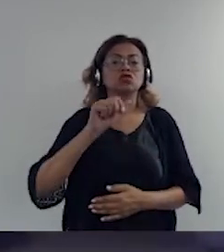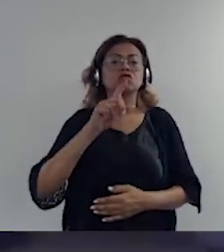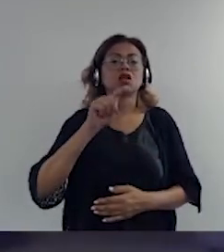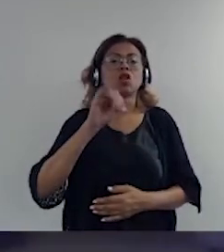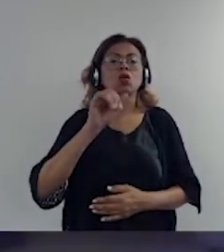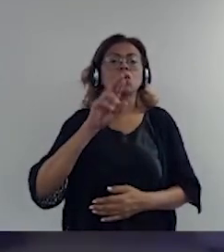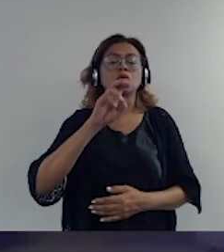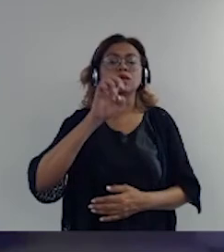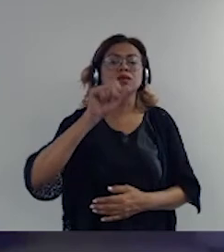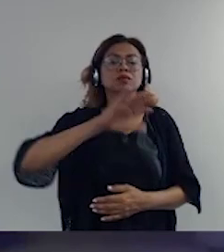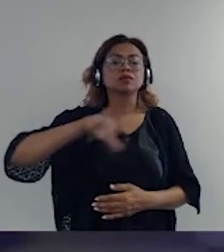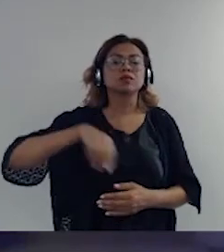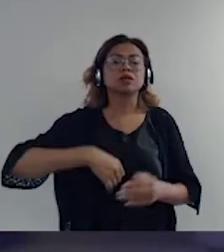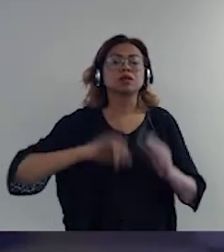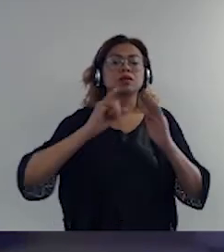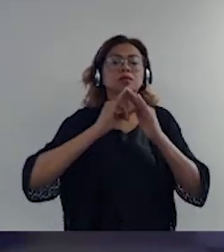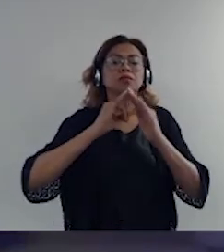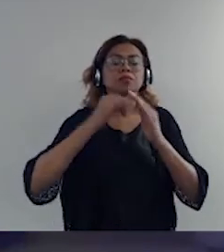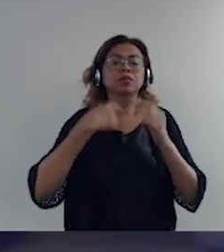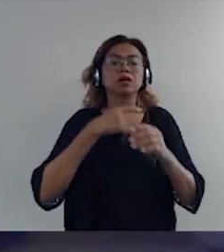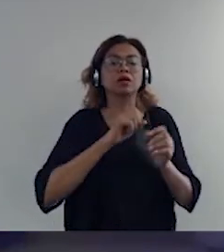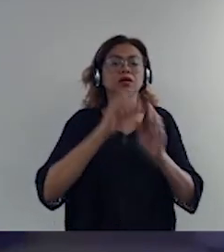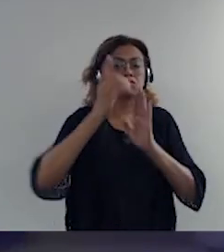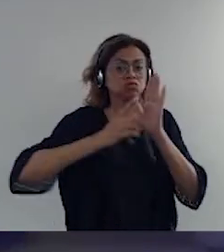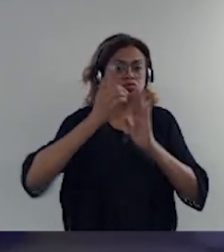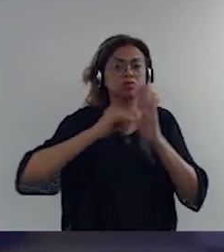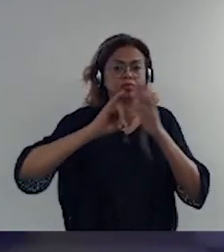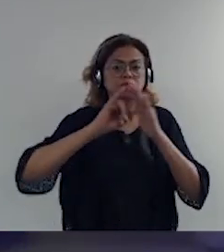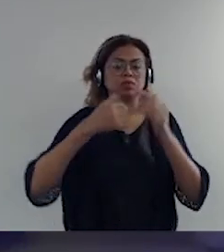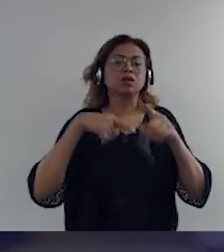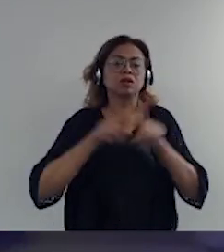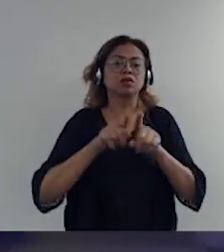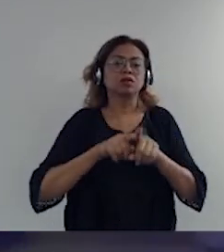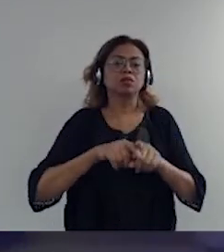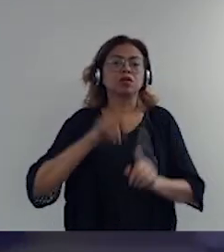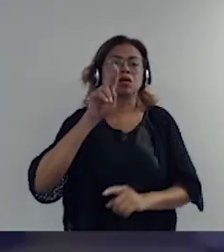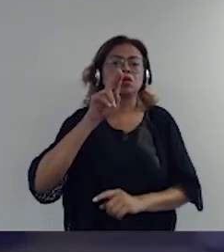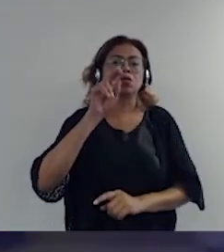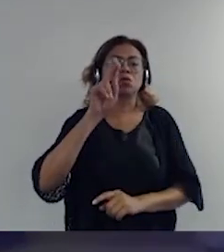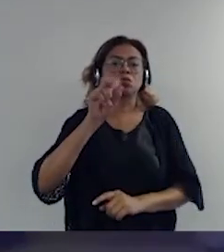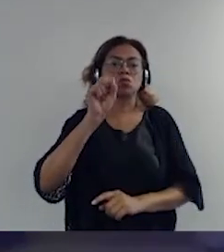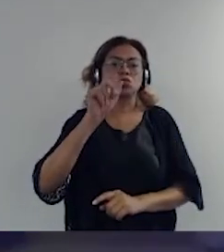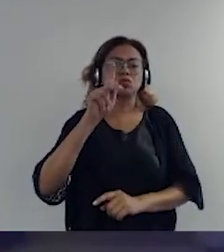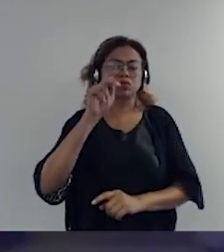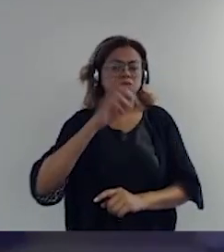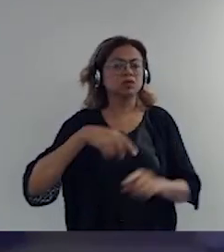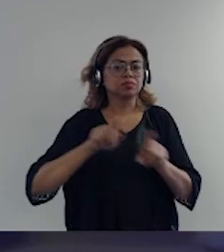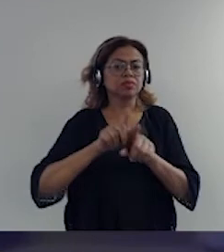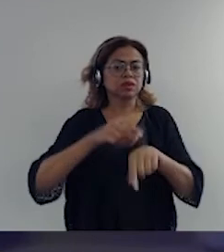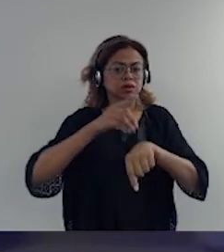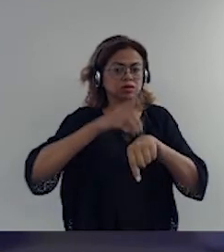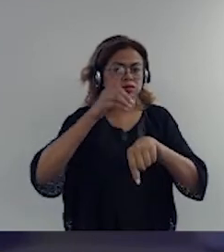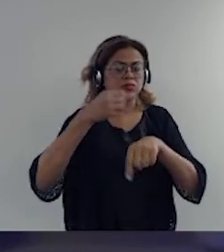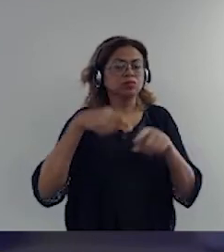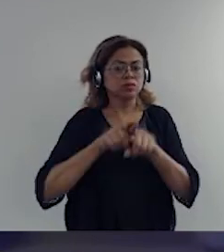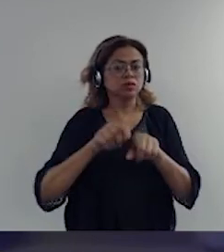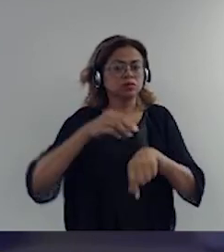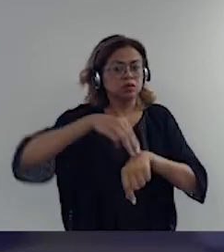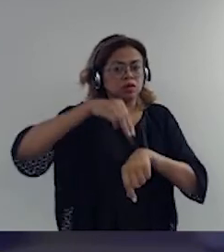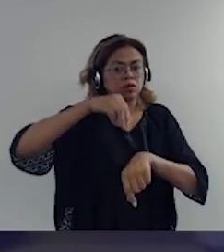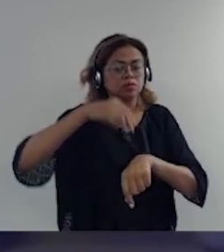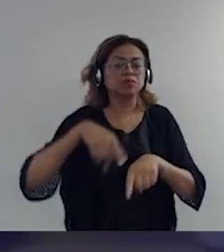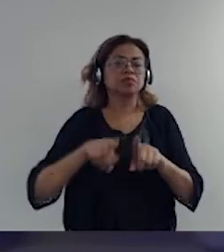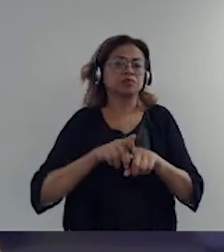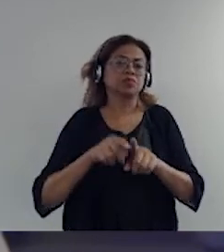2015, doutora em 2014 e mestre em 2005 pela USP, e é mestre pela Universidade de